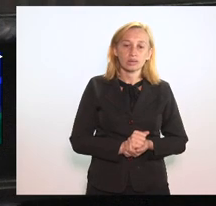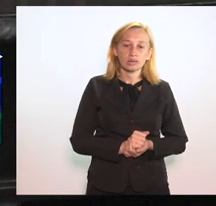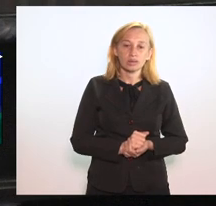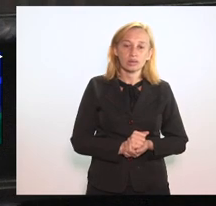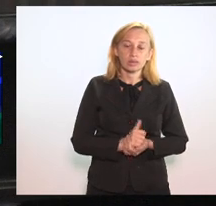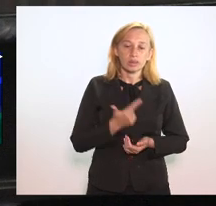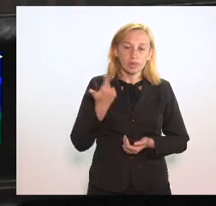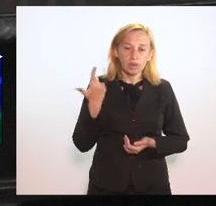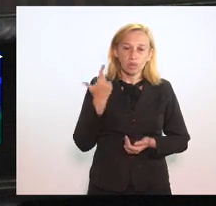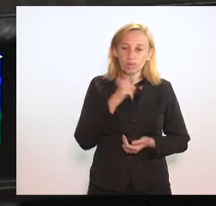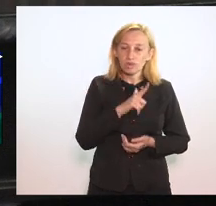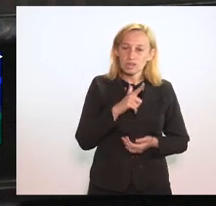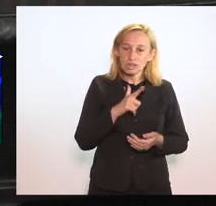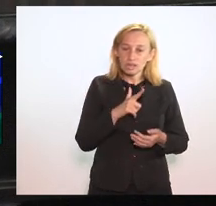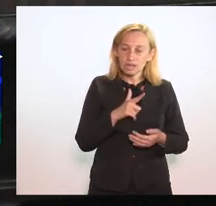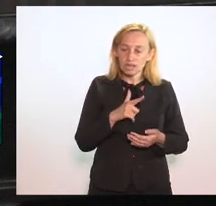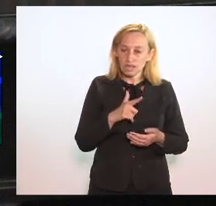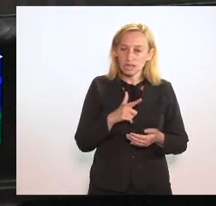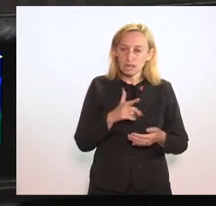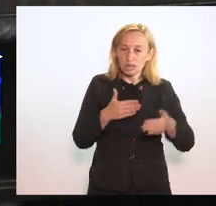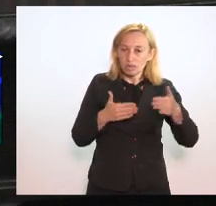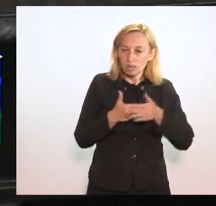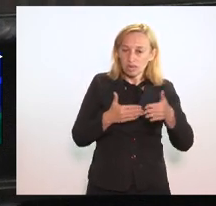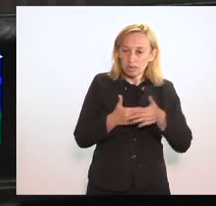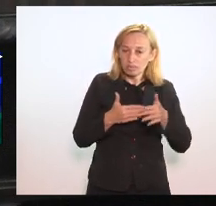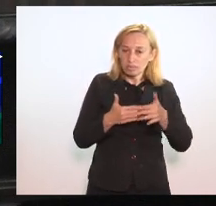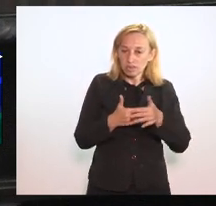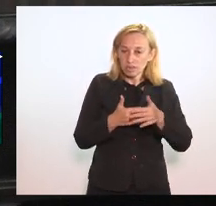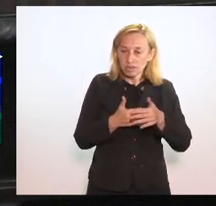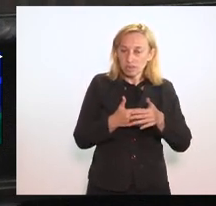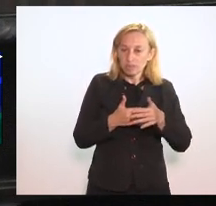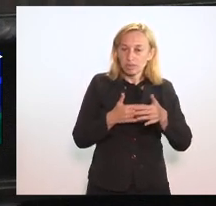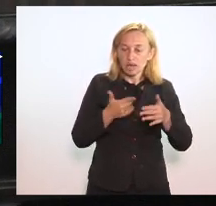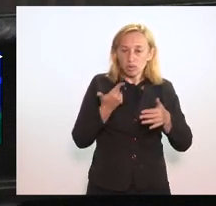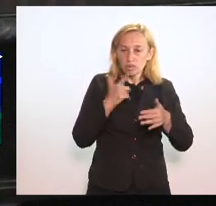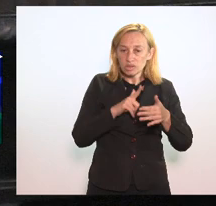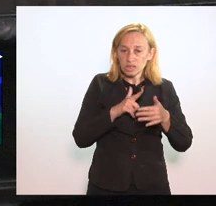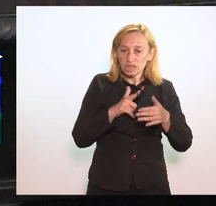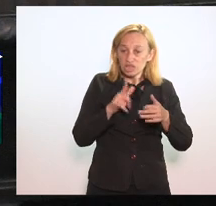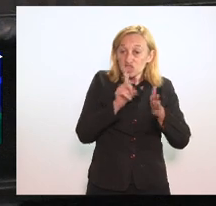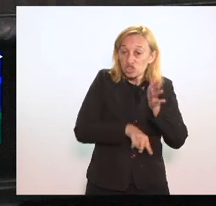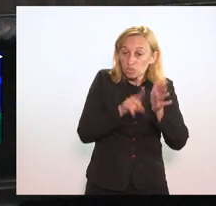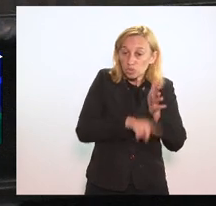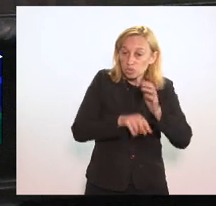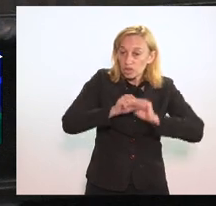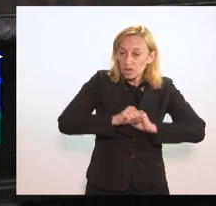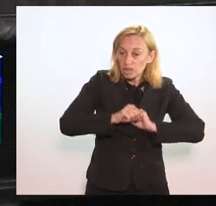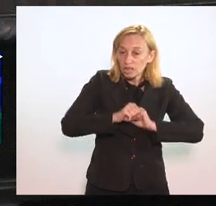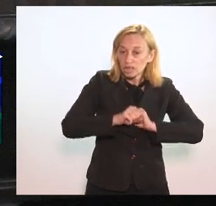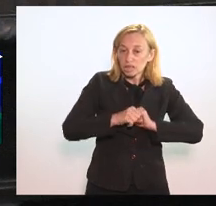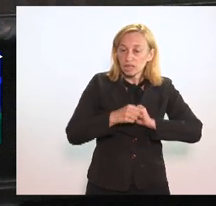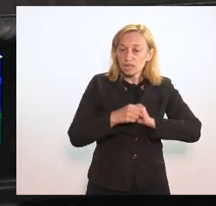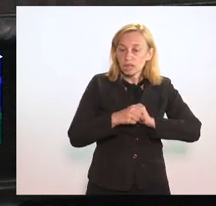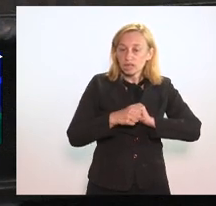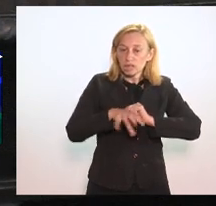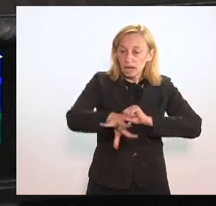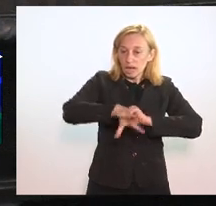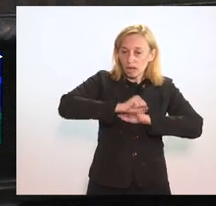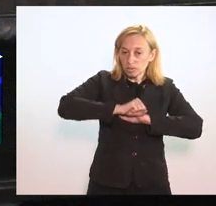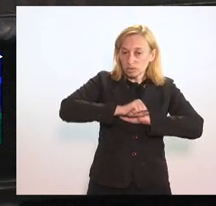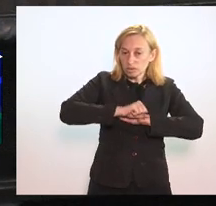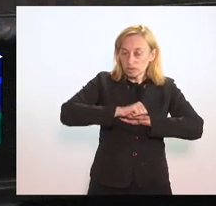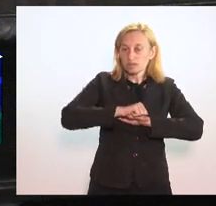imunidade que interrompa a contaminação se nós multiplicarmos por duas doses nós